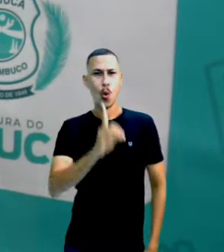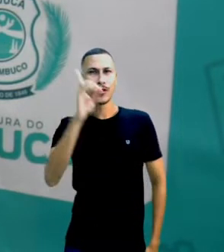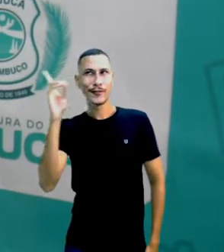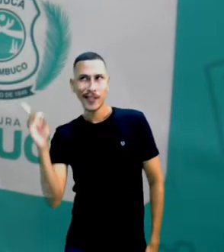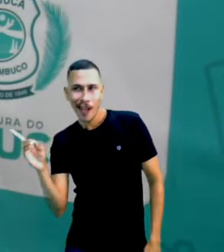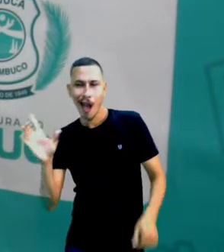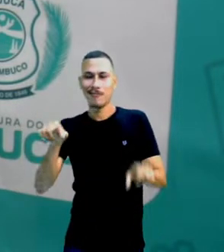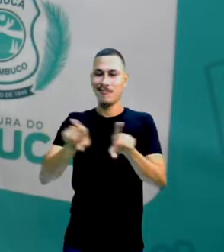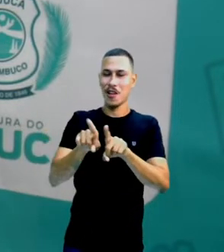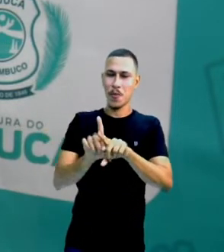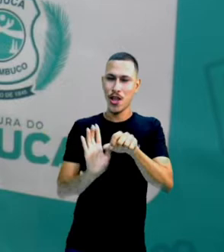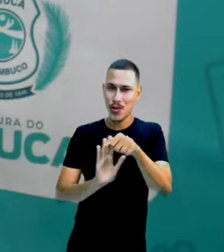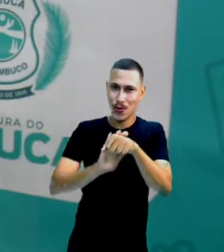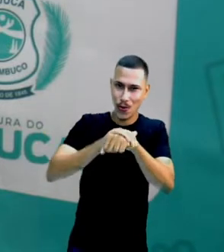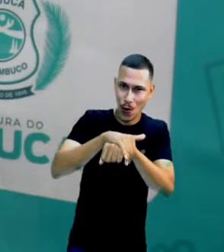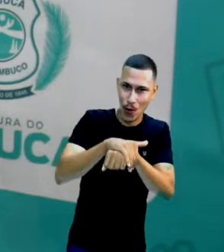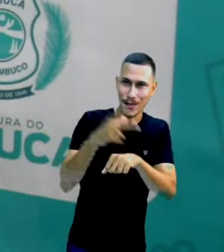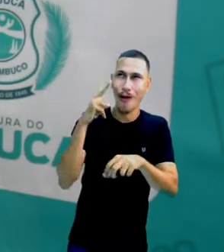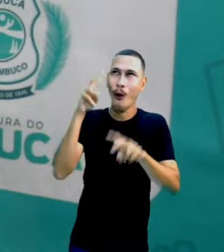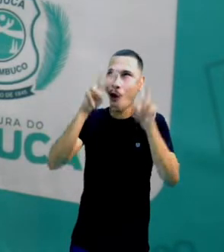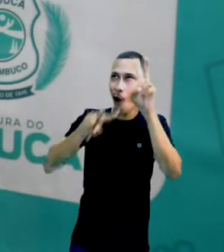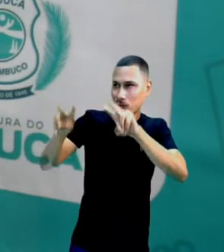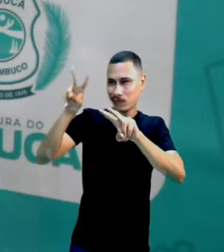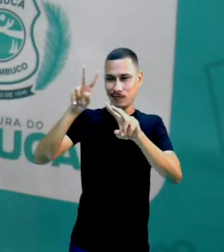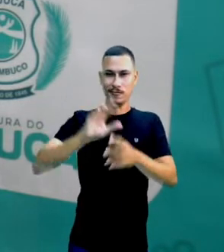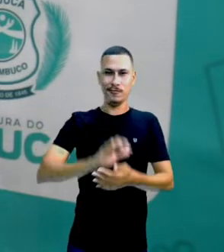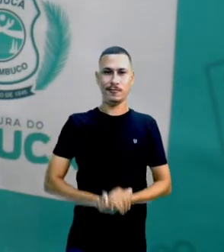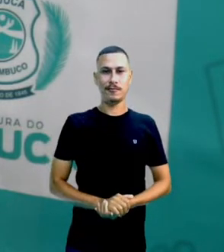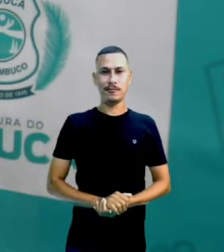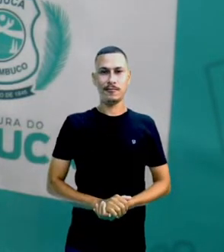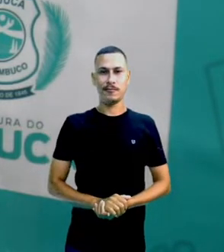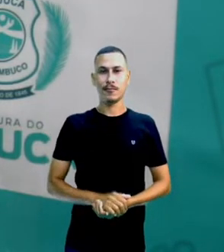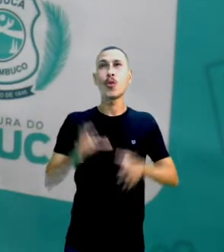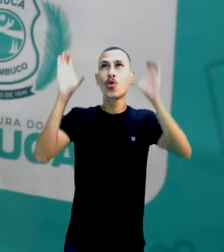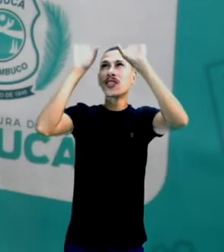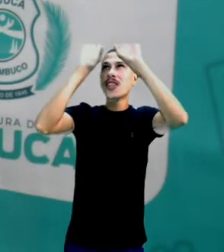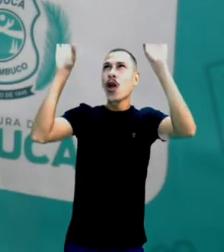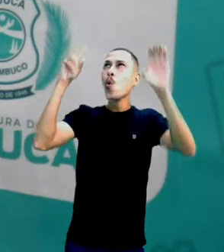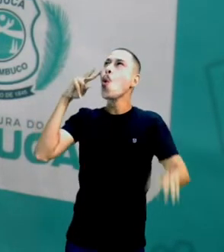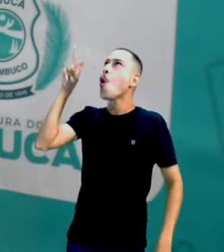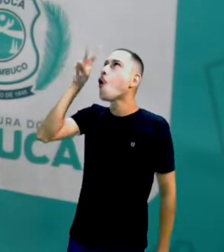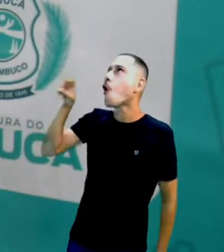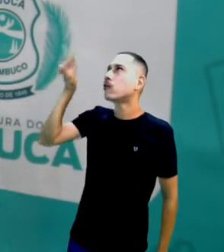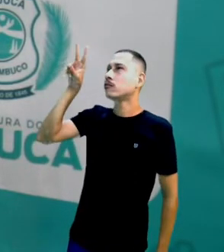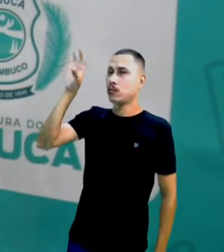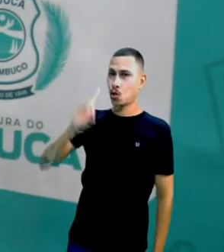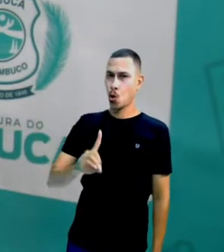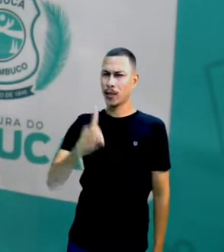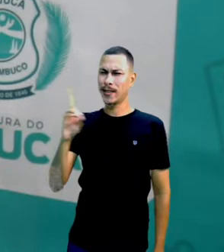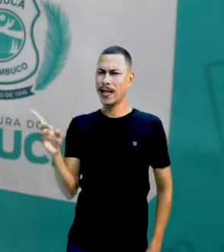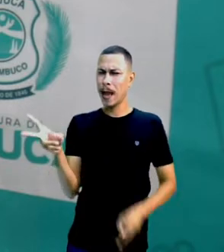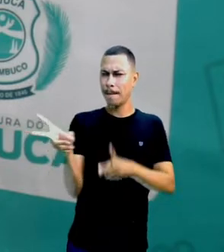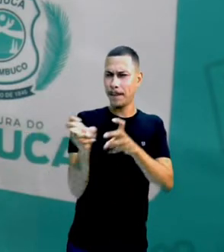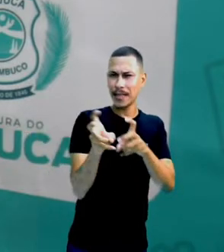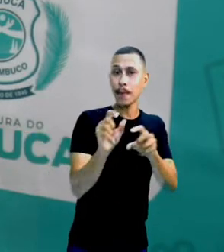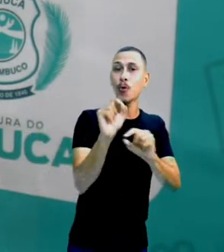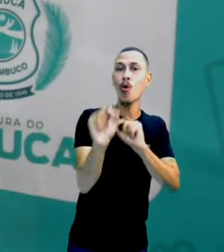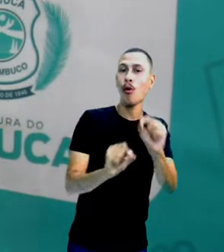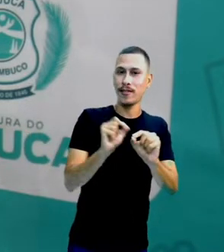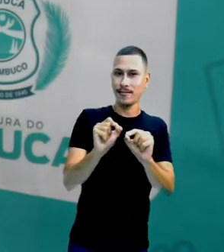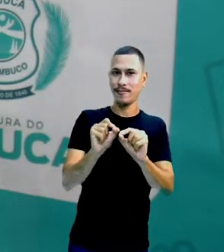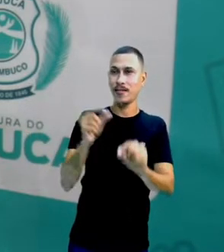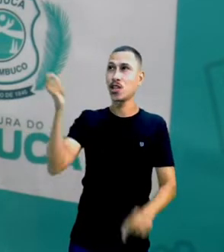e durante a noite. Então, vamos lá. Observando o céu. Durante o dia, podemos ver o sol,